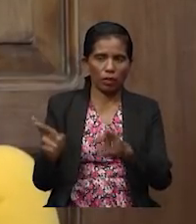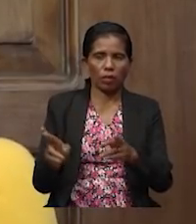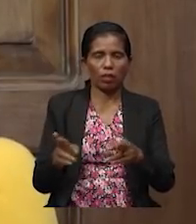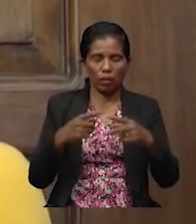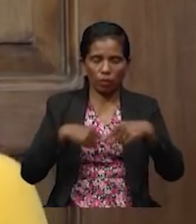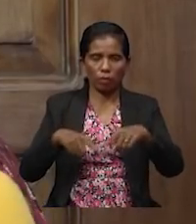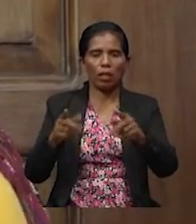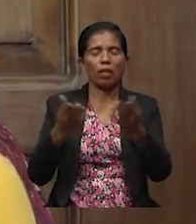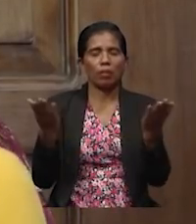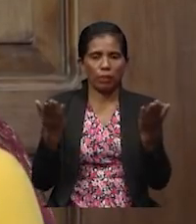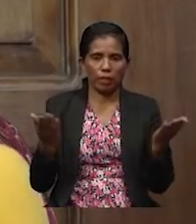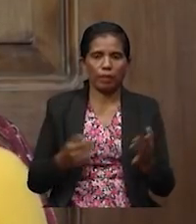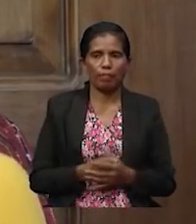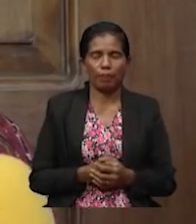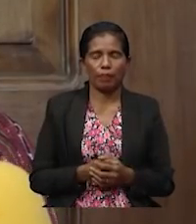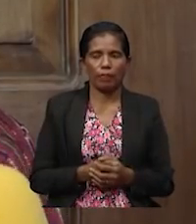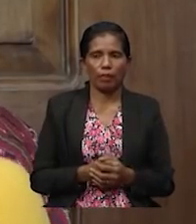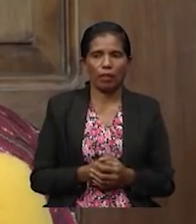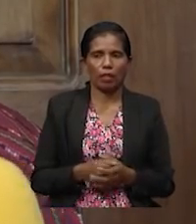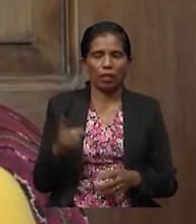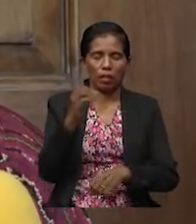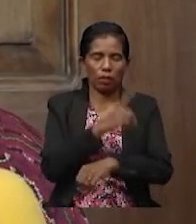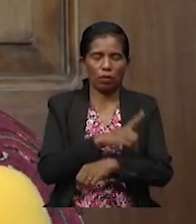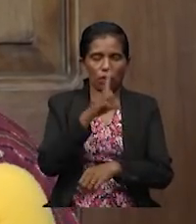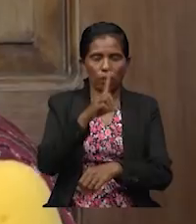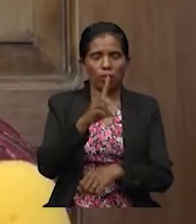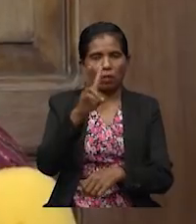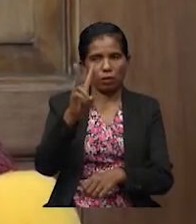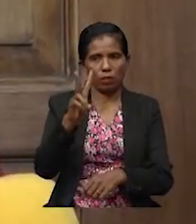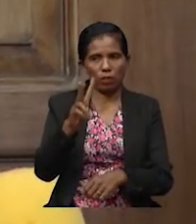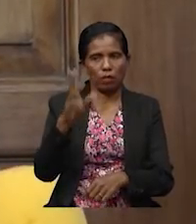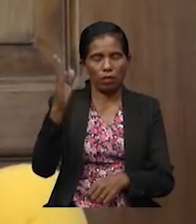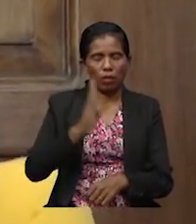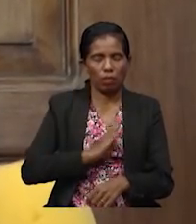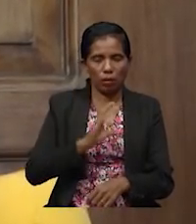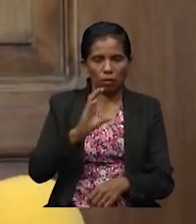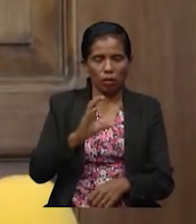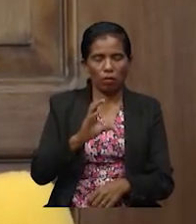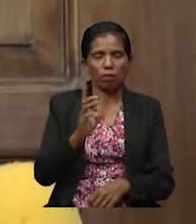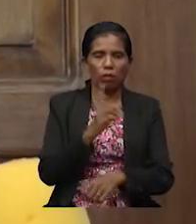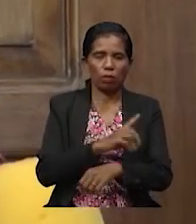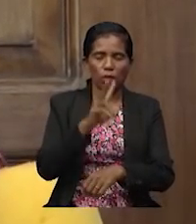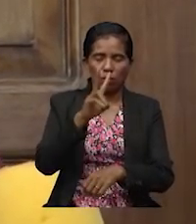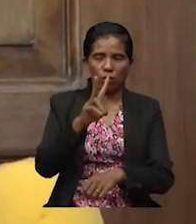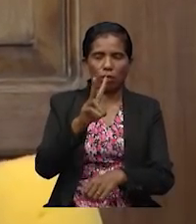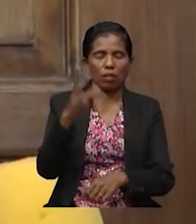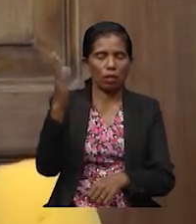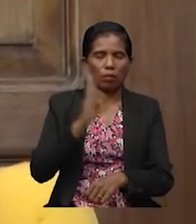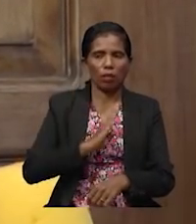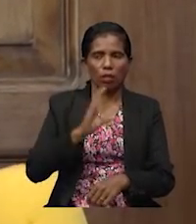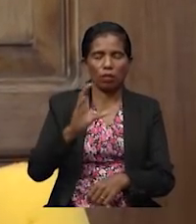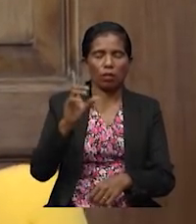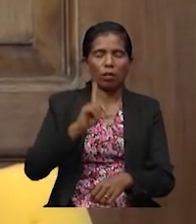BNB, era Loron Toma Guida, Loron Rua e a Baucauca, e a